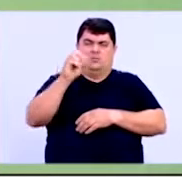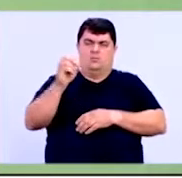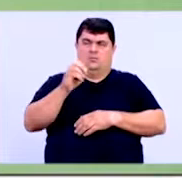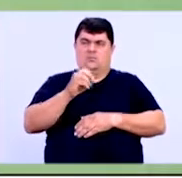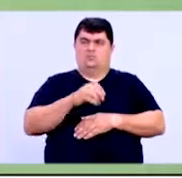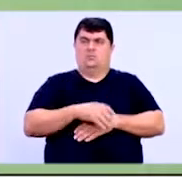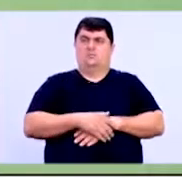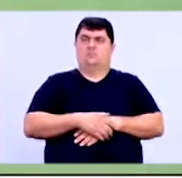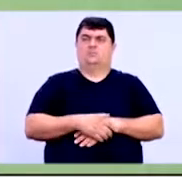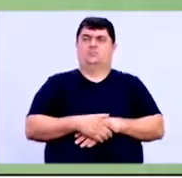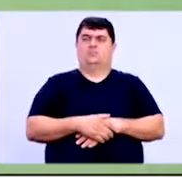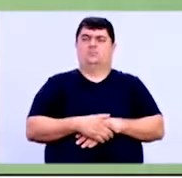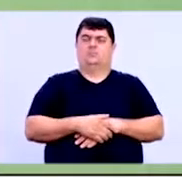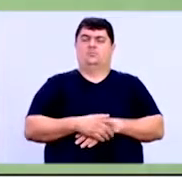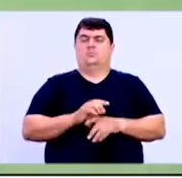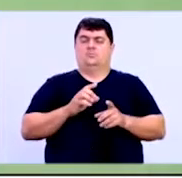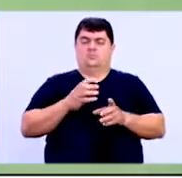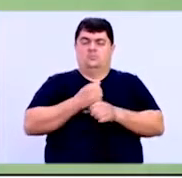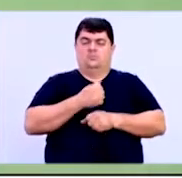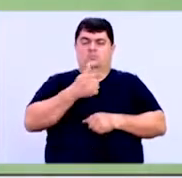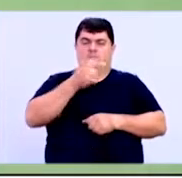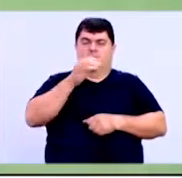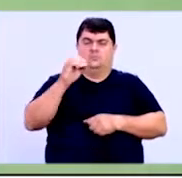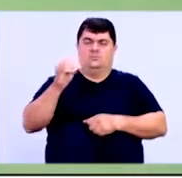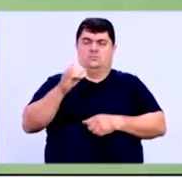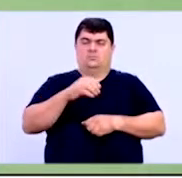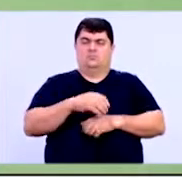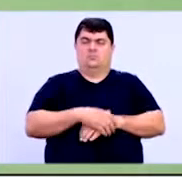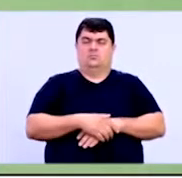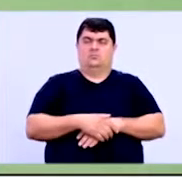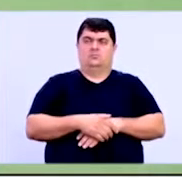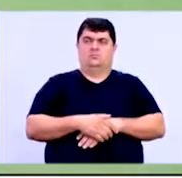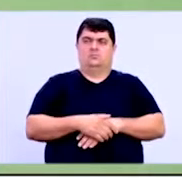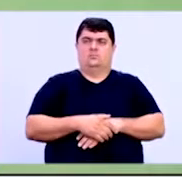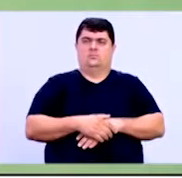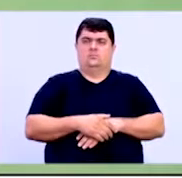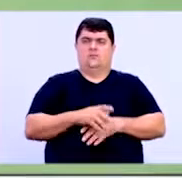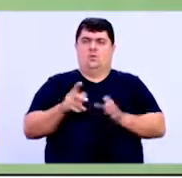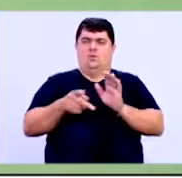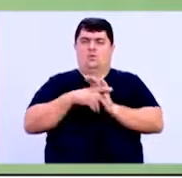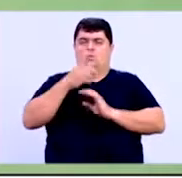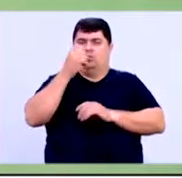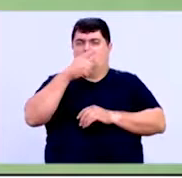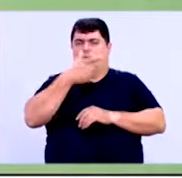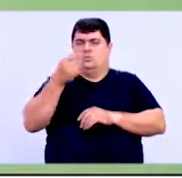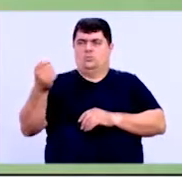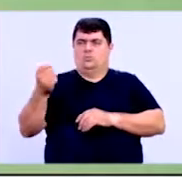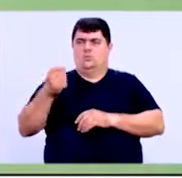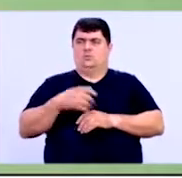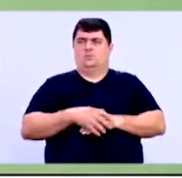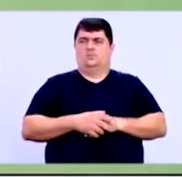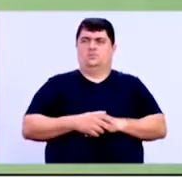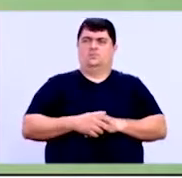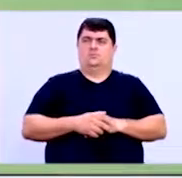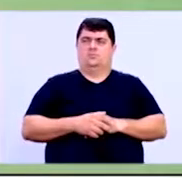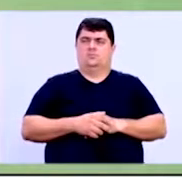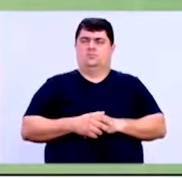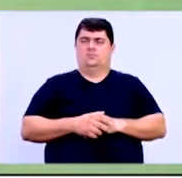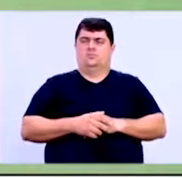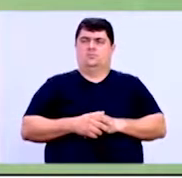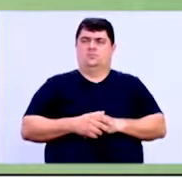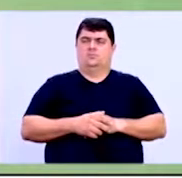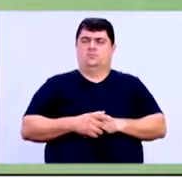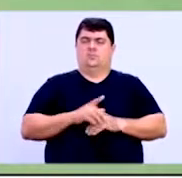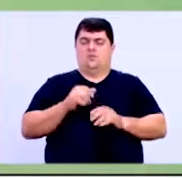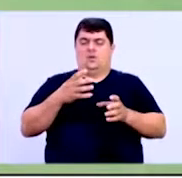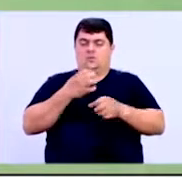bem. Mais os 700 da venda a prazo. 2.200. Lembrando que esse 2.200 é